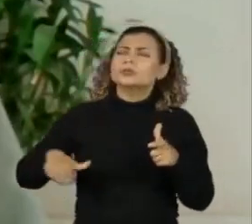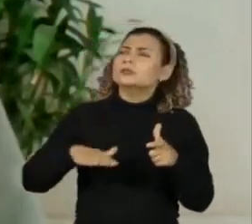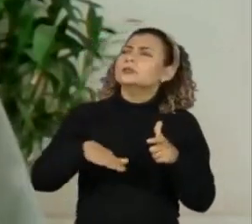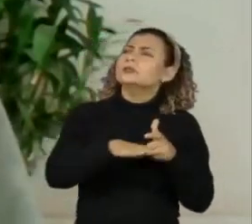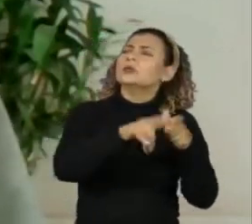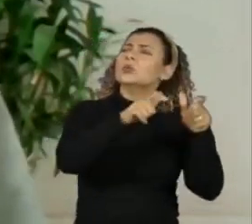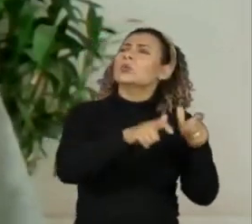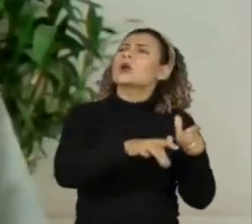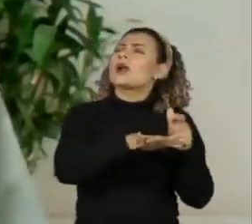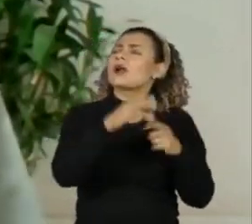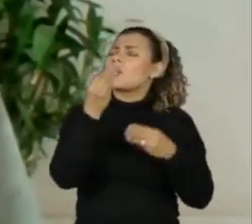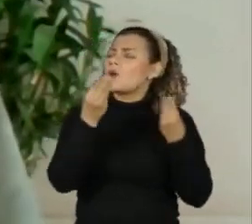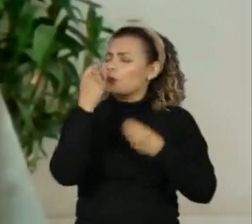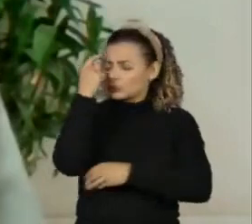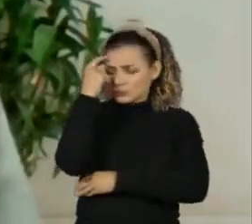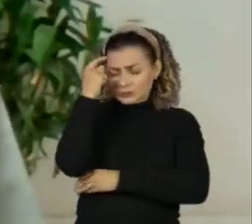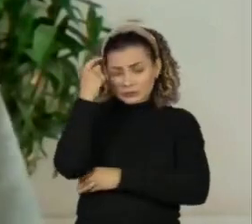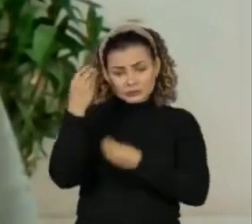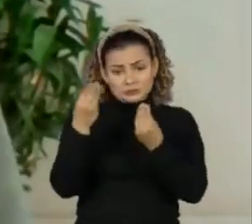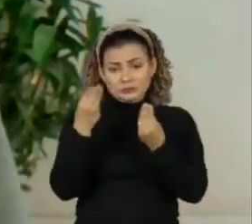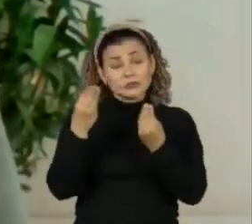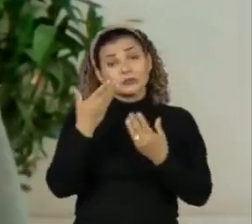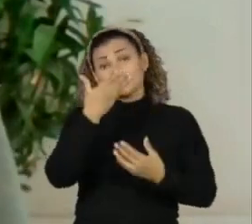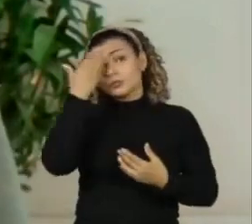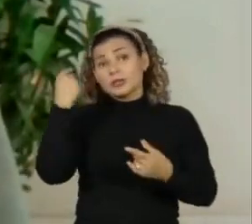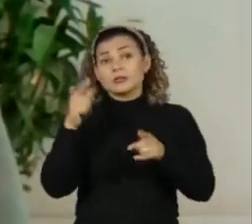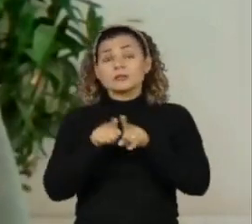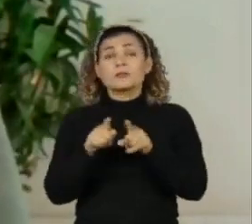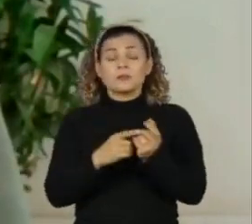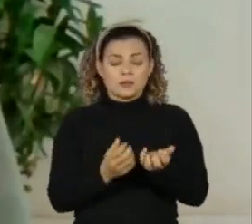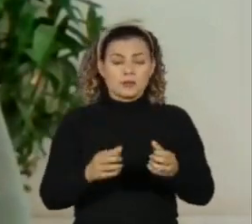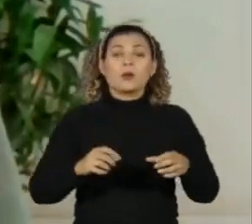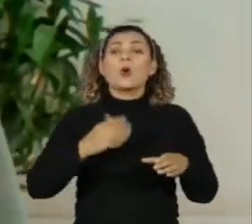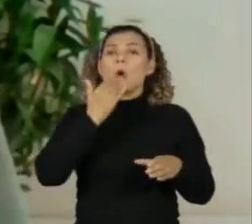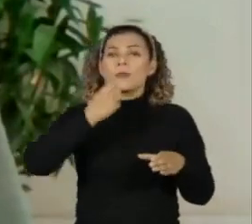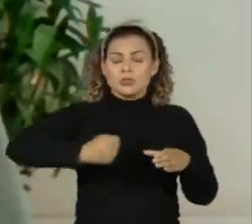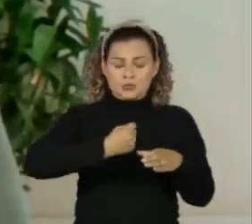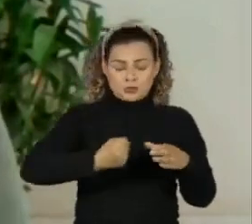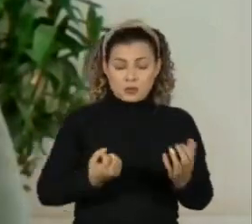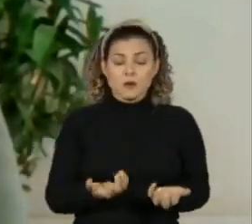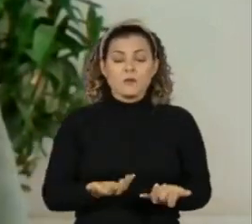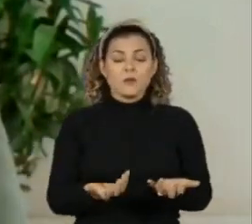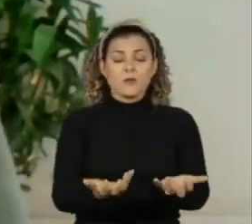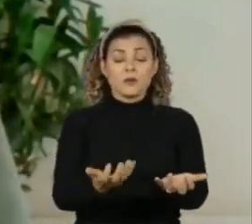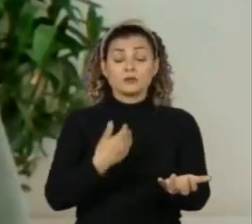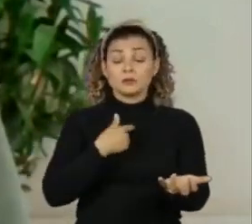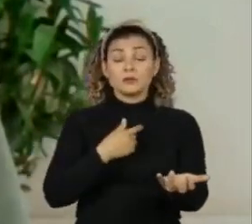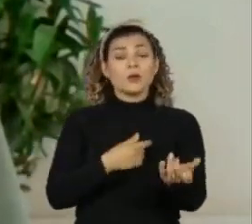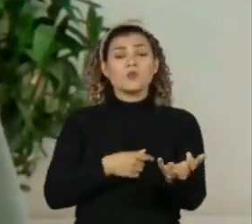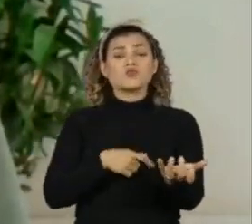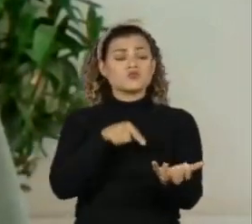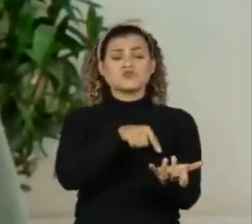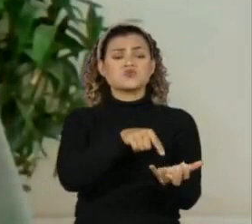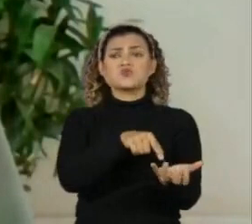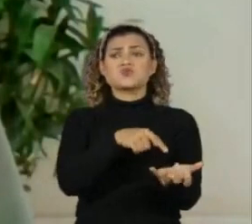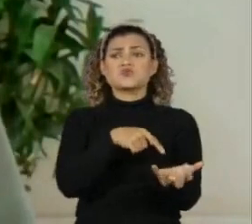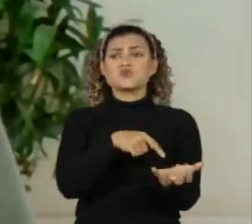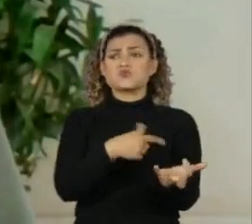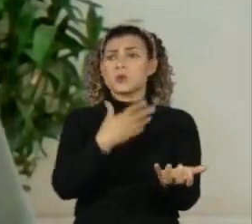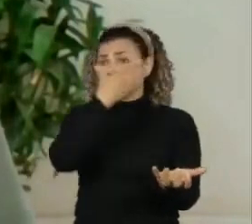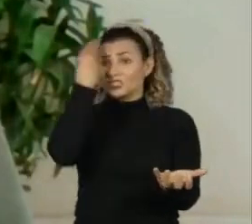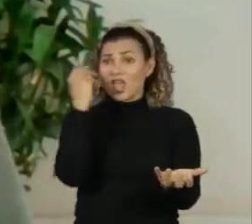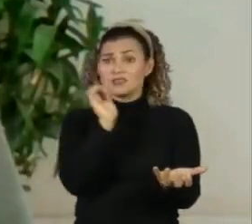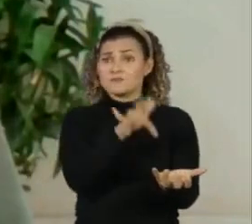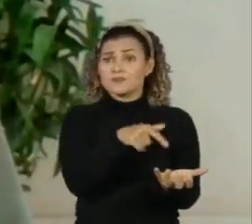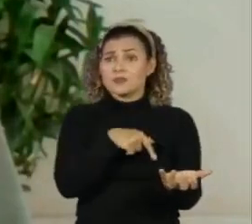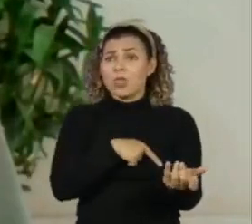conhecido, ele se esquece, por exemplo, o fogão aceso, isso é percebido principalmente por um familiar,